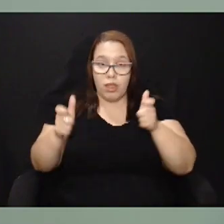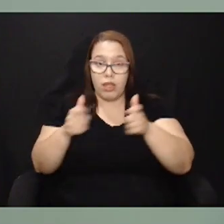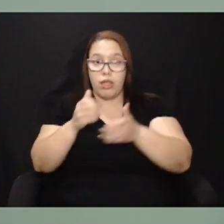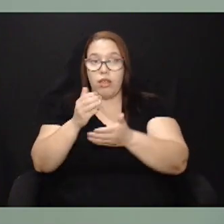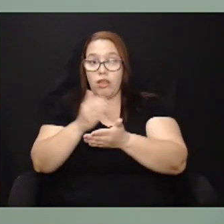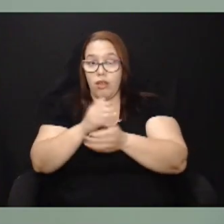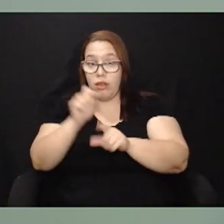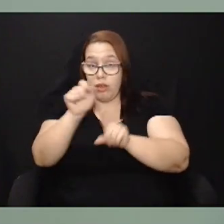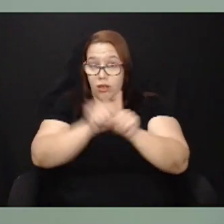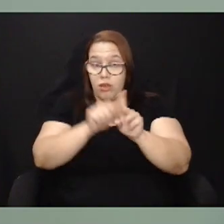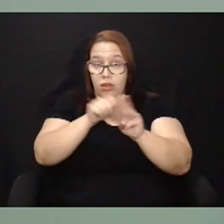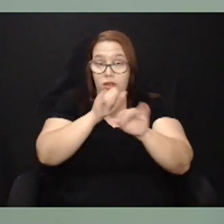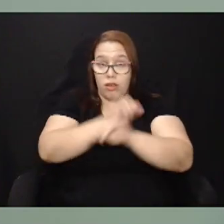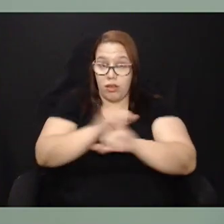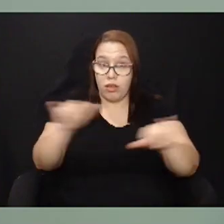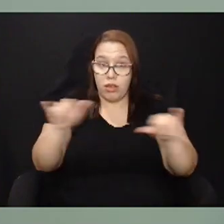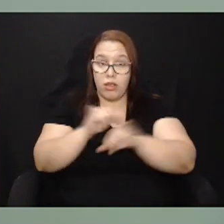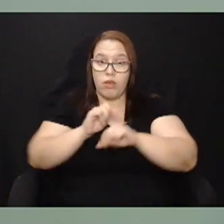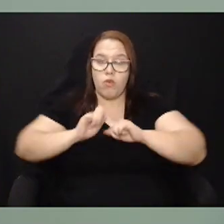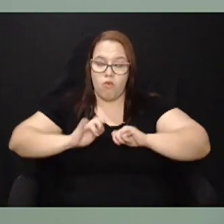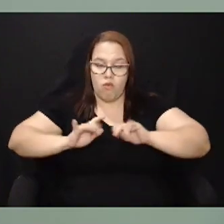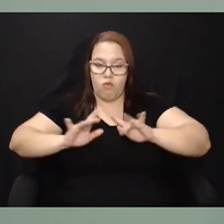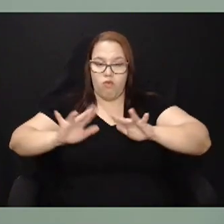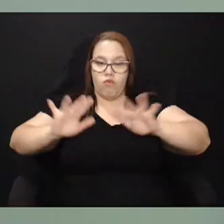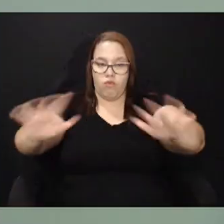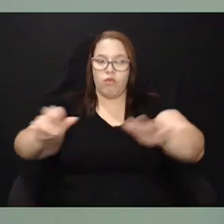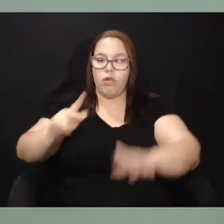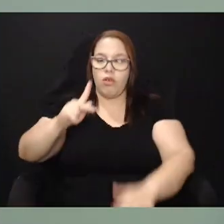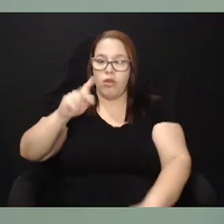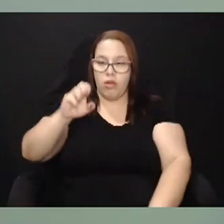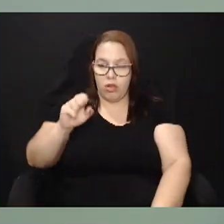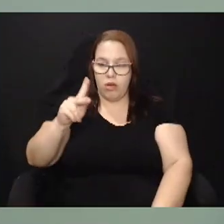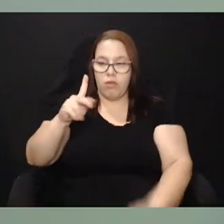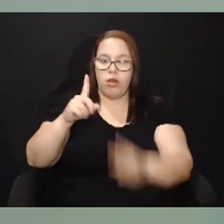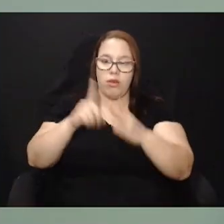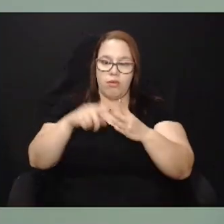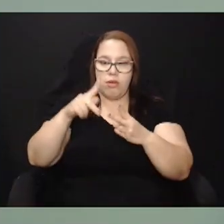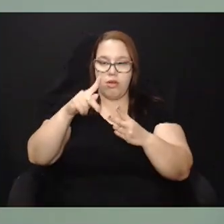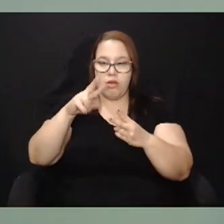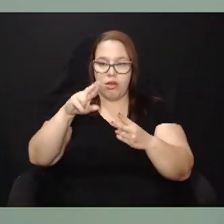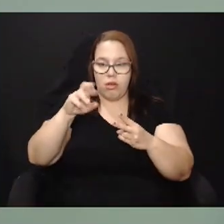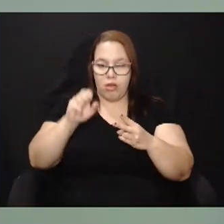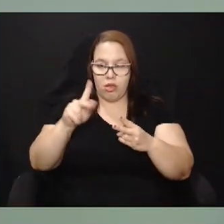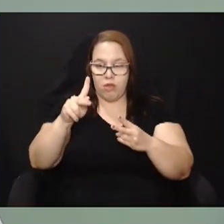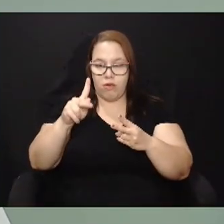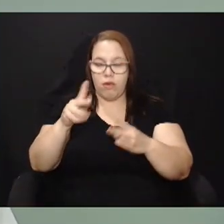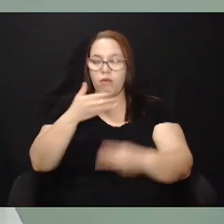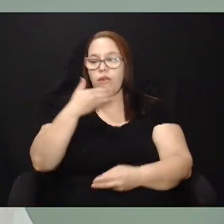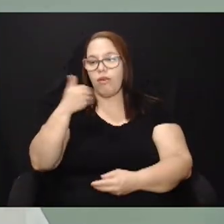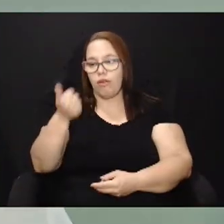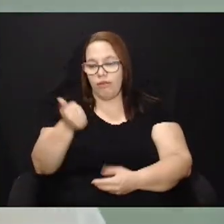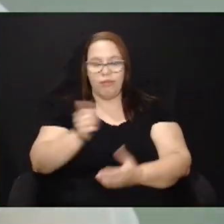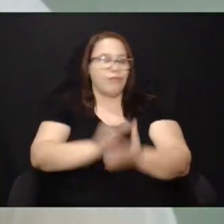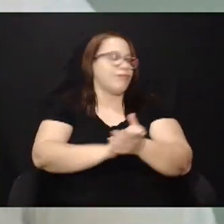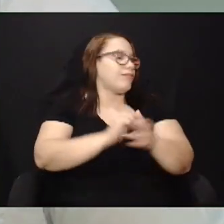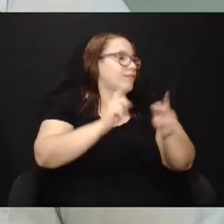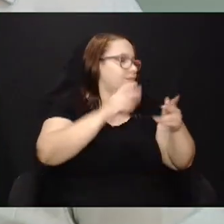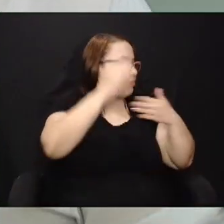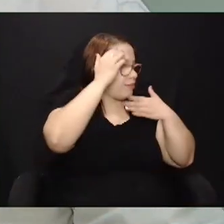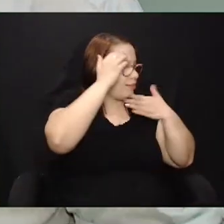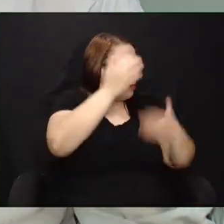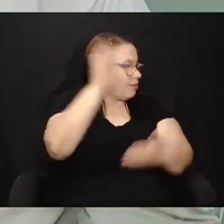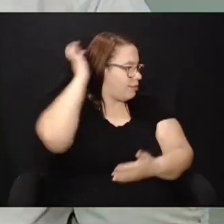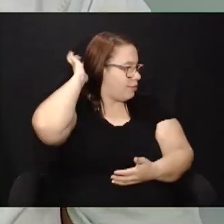lançarmos a expansão da PEP e da PrEP para a Atenção Primária à Saúde de Campinas. Tá certo, então, muito obrigada pelas